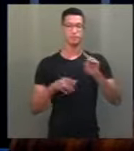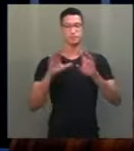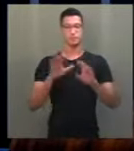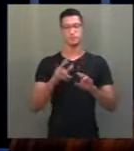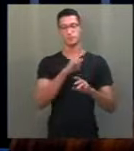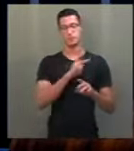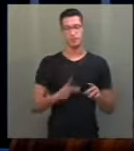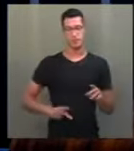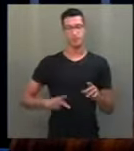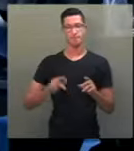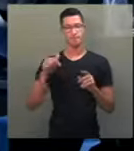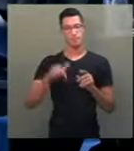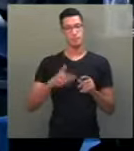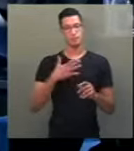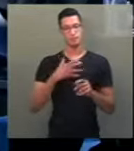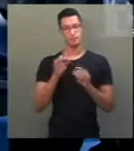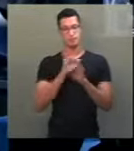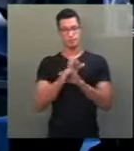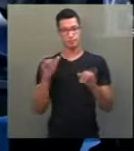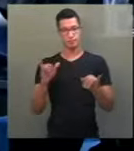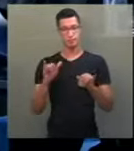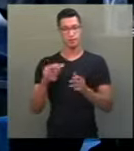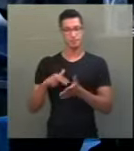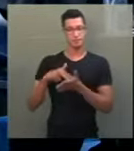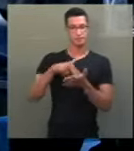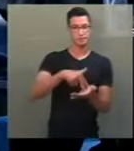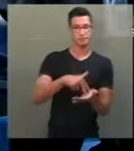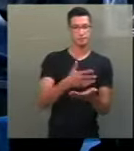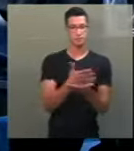senhor presidente, as minhas palavras e me coloco